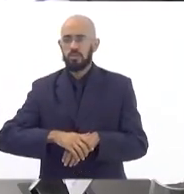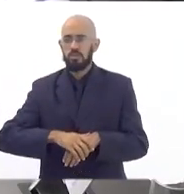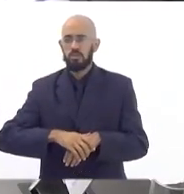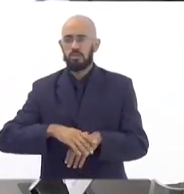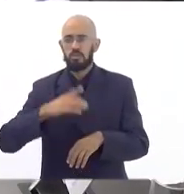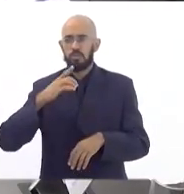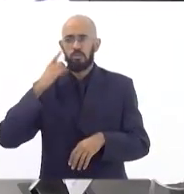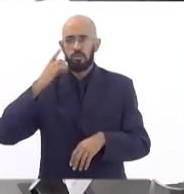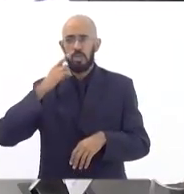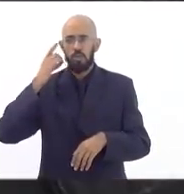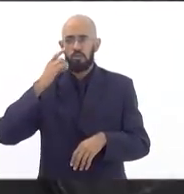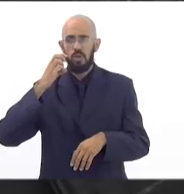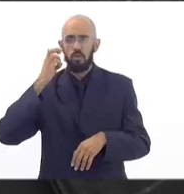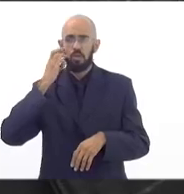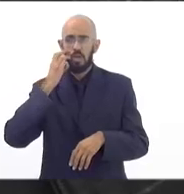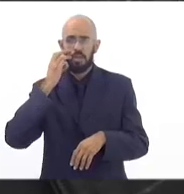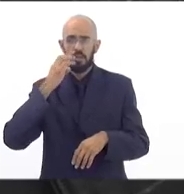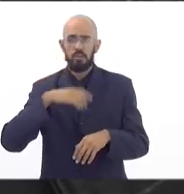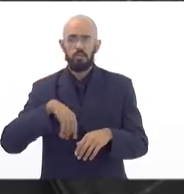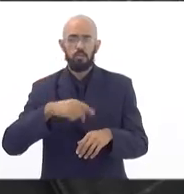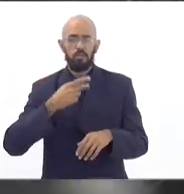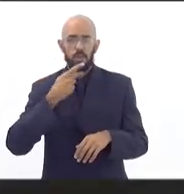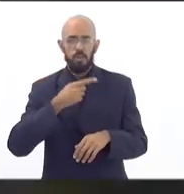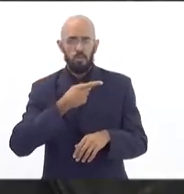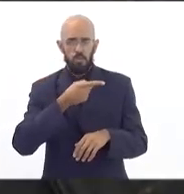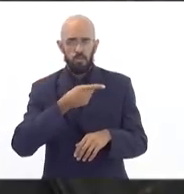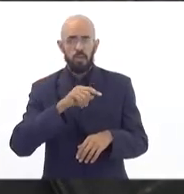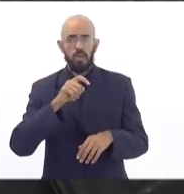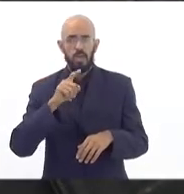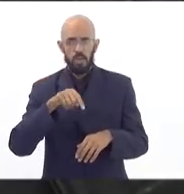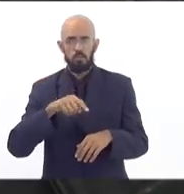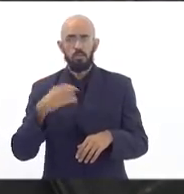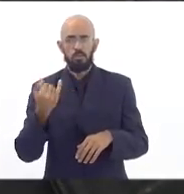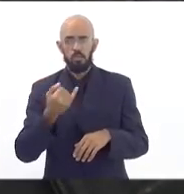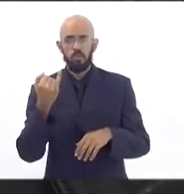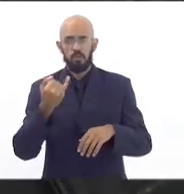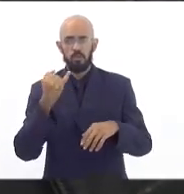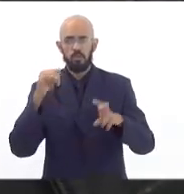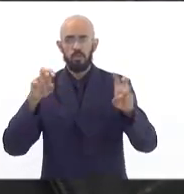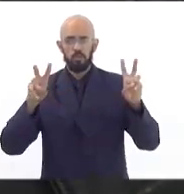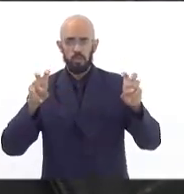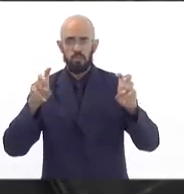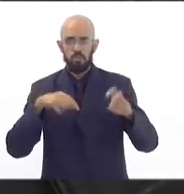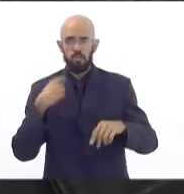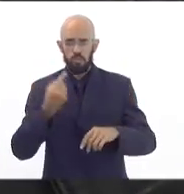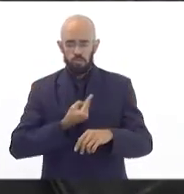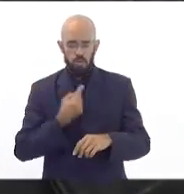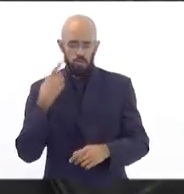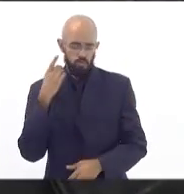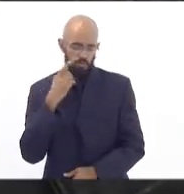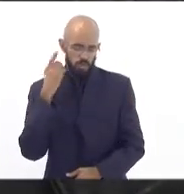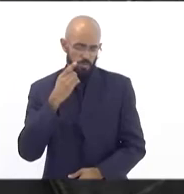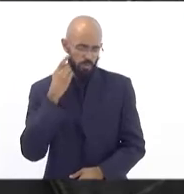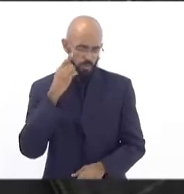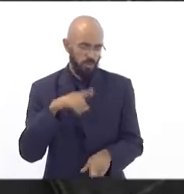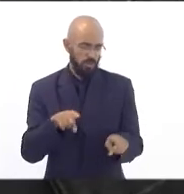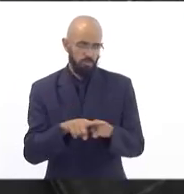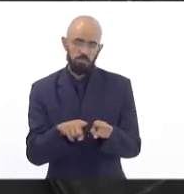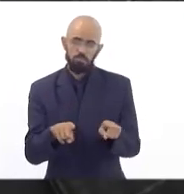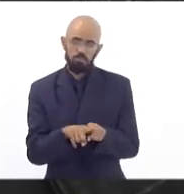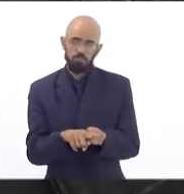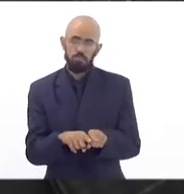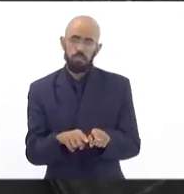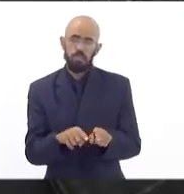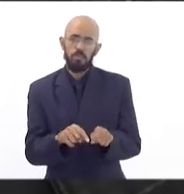deputado waldeck apresenta uma sugestão que é pertinente ao nosso tema e que nós encontro o parlamentar da CP iremos apresentar